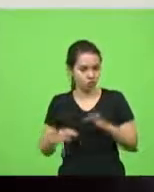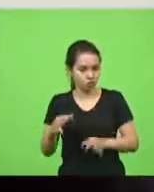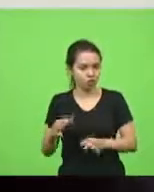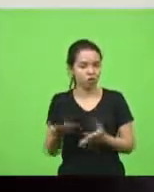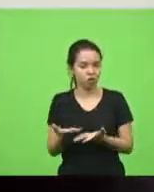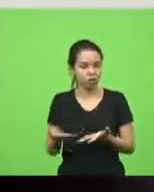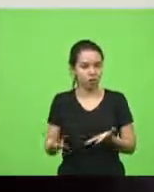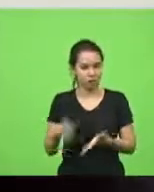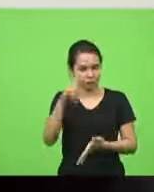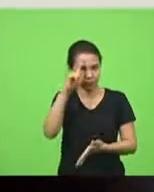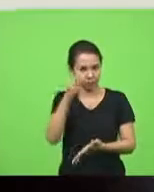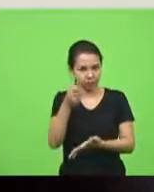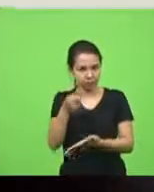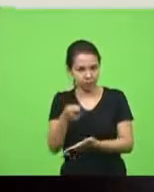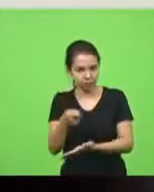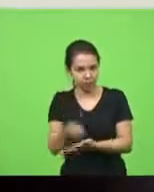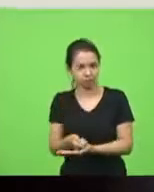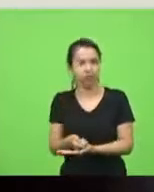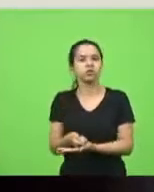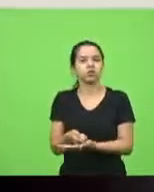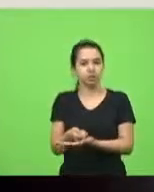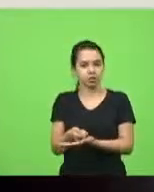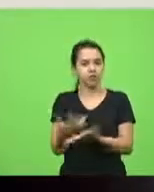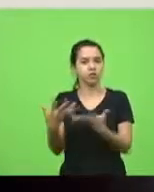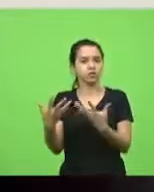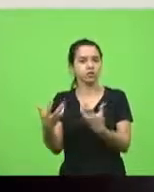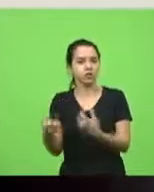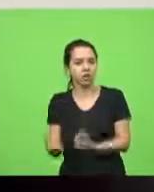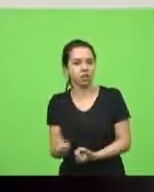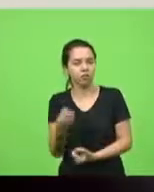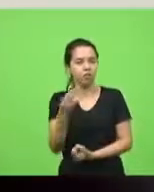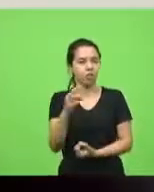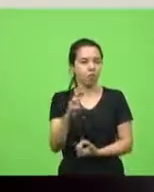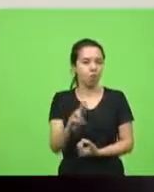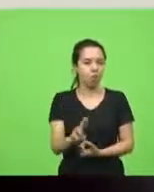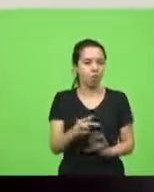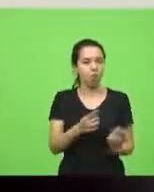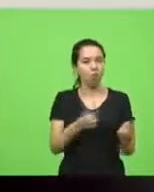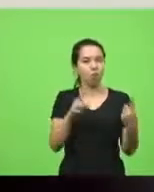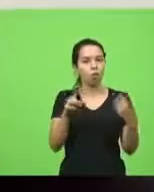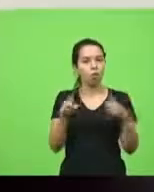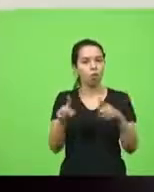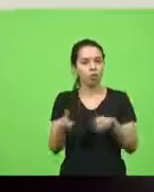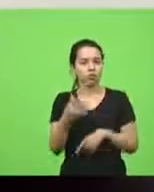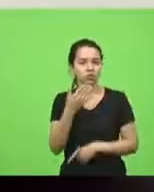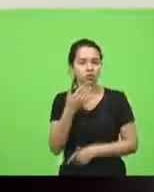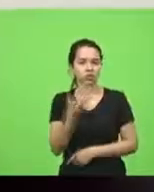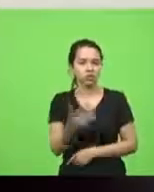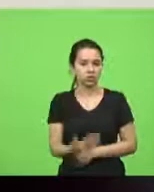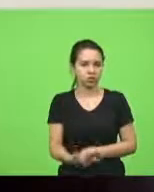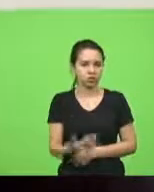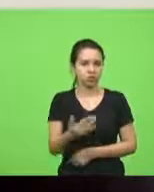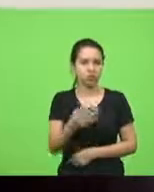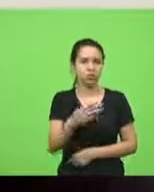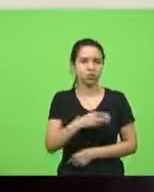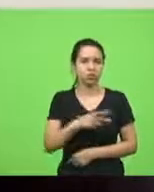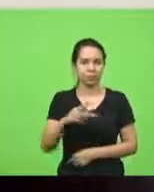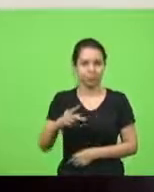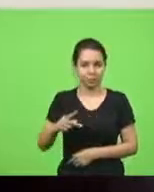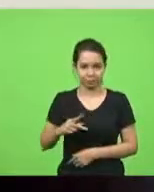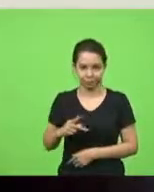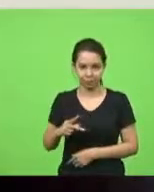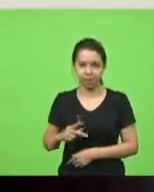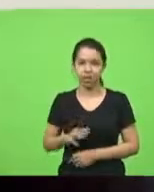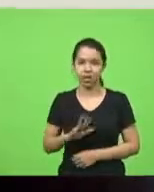dado sentença favorável ou sentença contrária à solicitação do MP. Eu não vou aqui mais